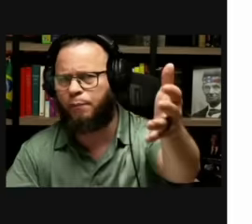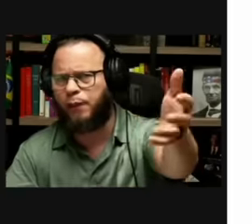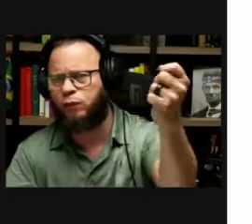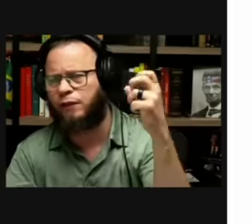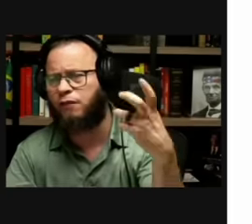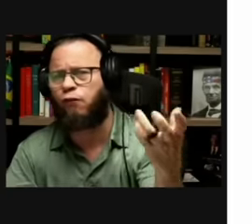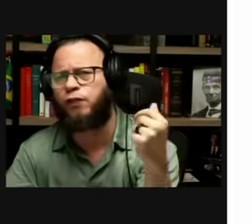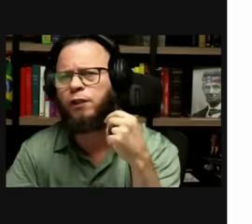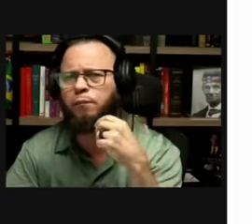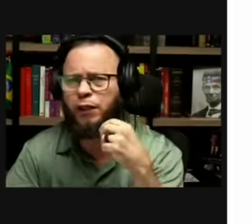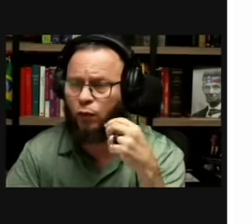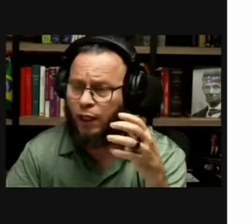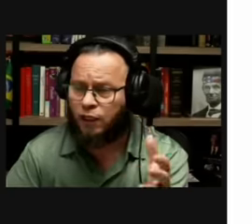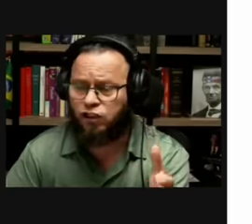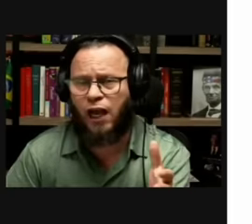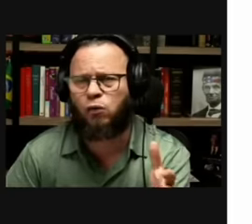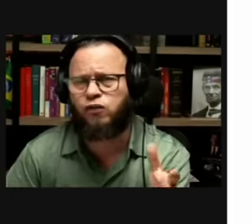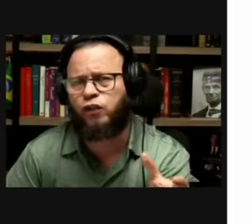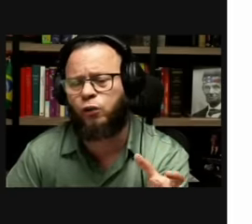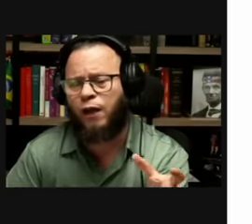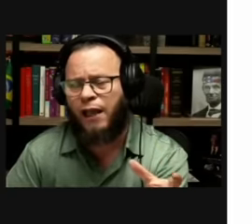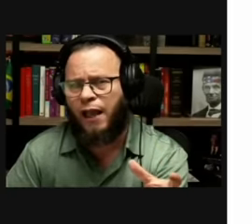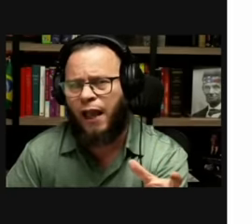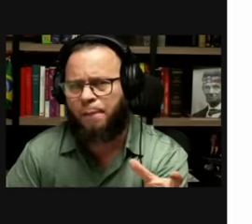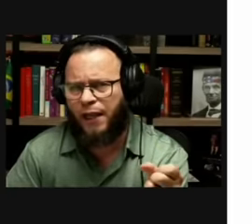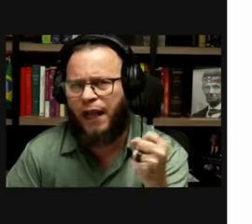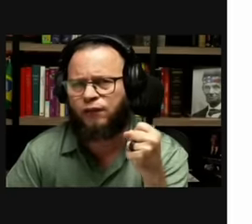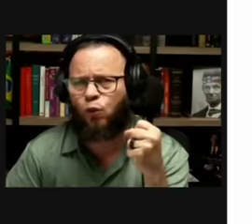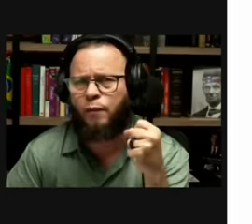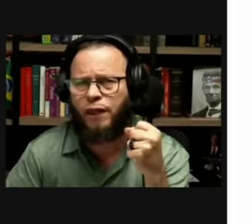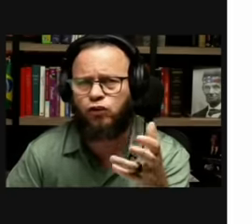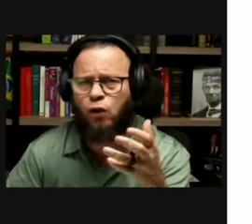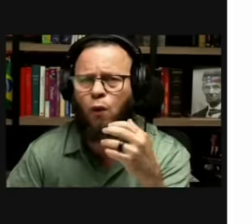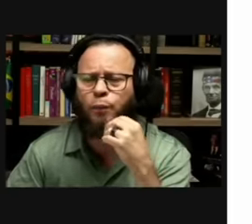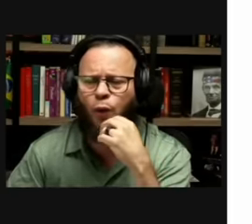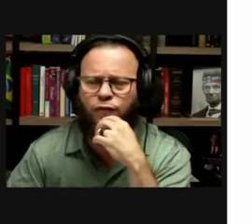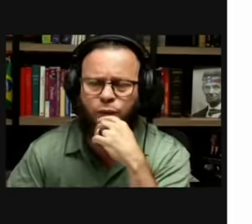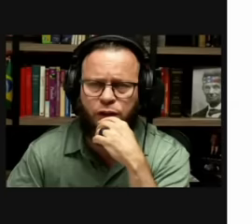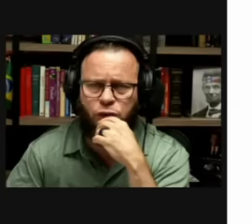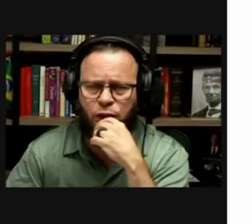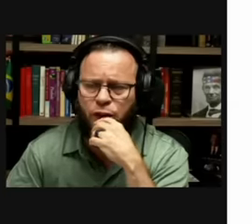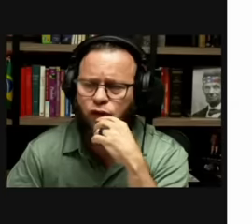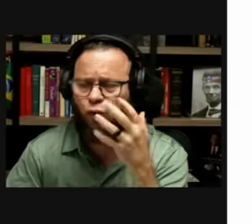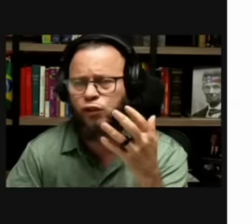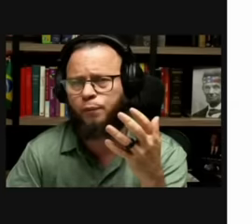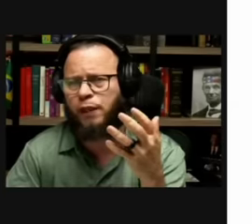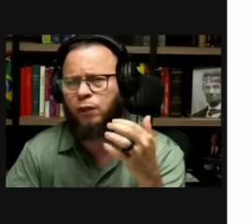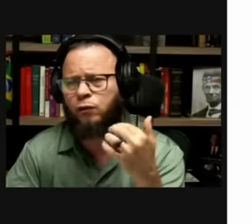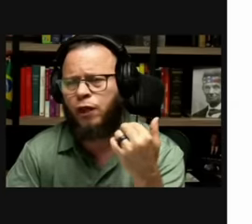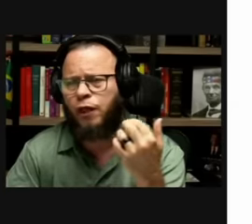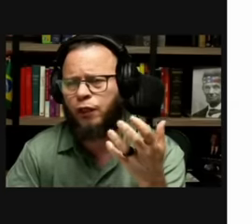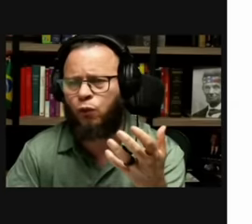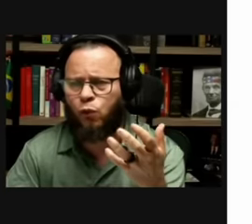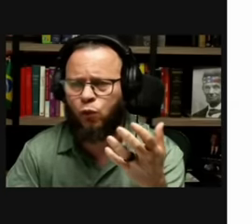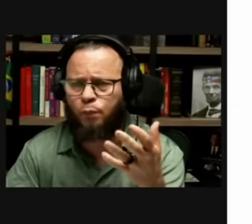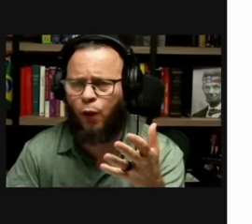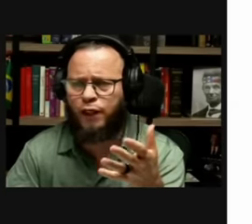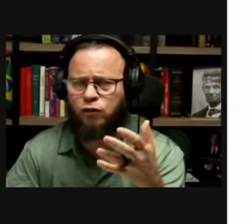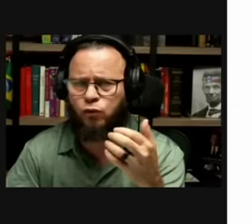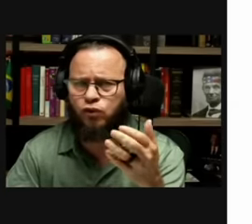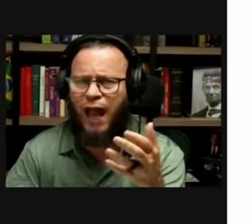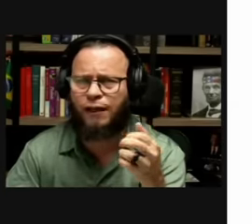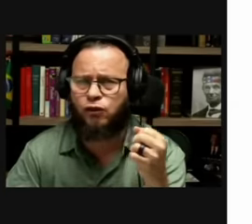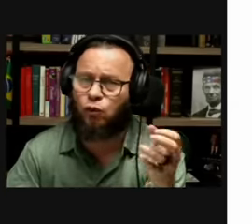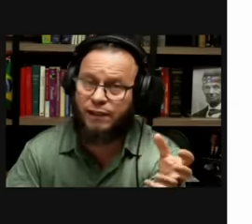o que é pedo tá envolvido em pedo já conseguiu é pegado documentos que comprovam isso estou esperando que o grupo aí